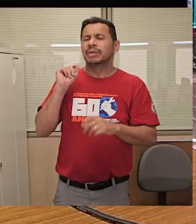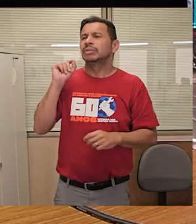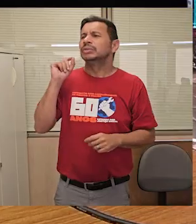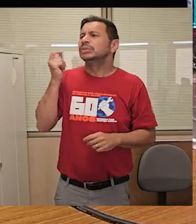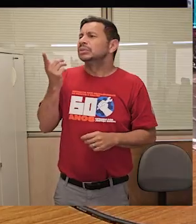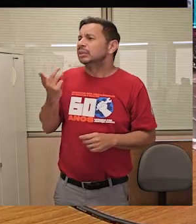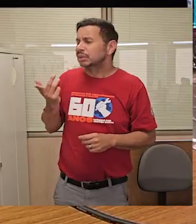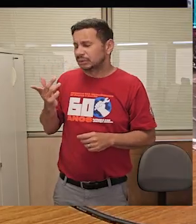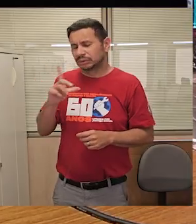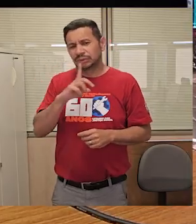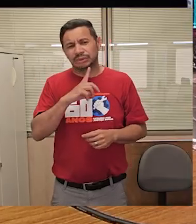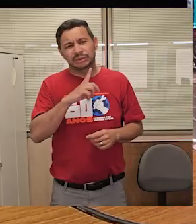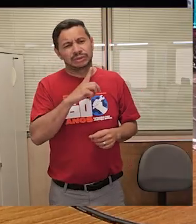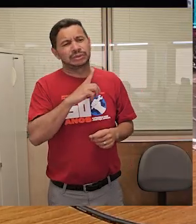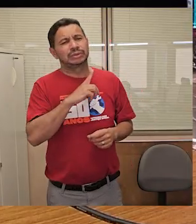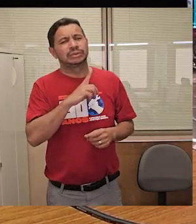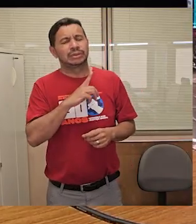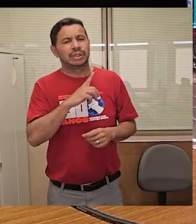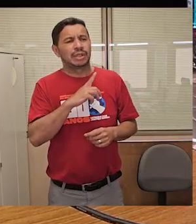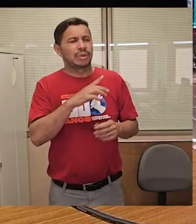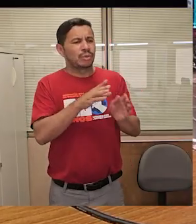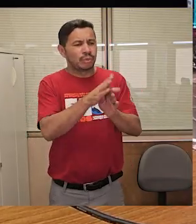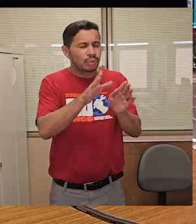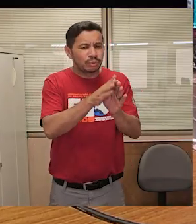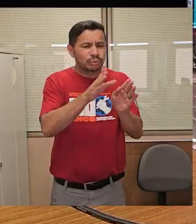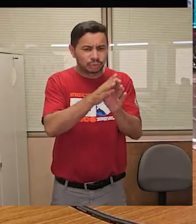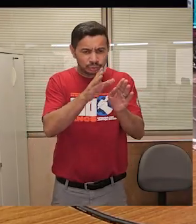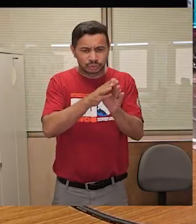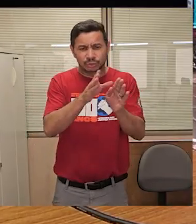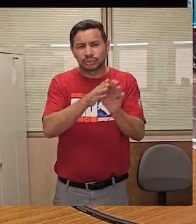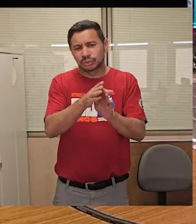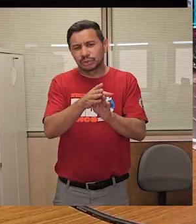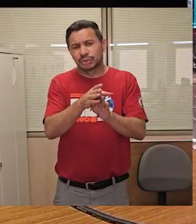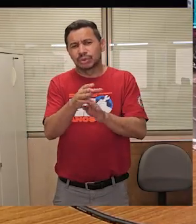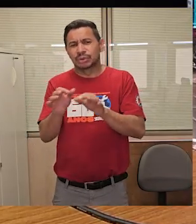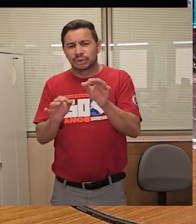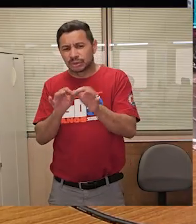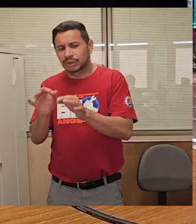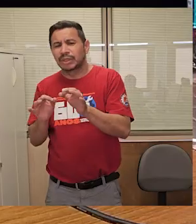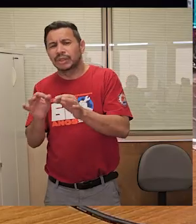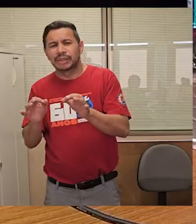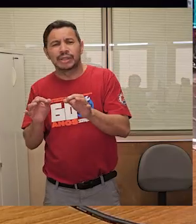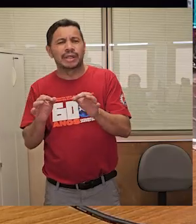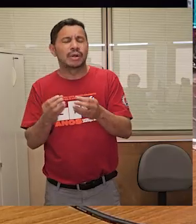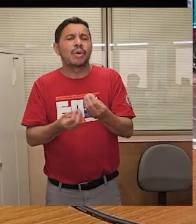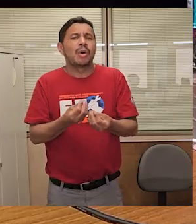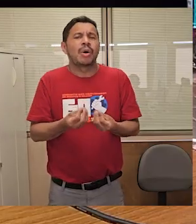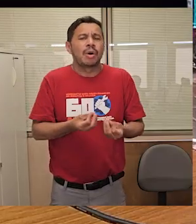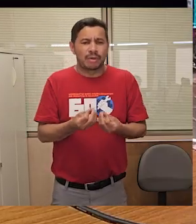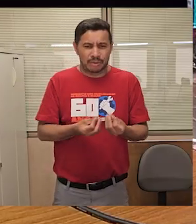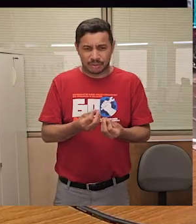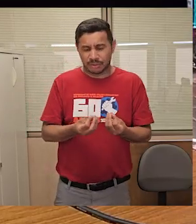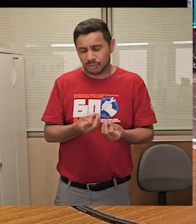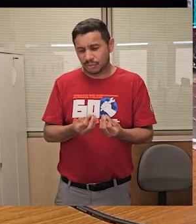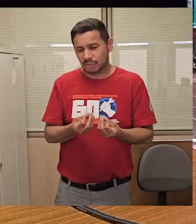pauta nesses temas no Conselho lá? Na prática, o que está se discutindo e como